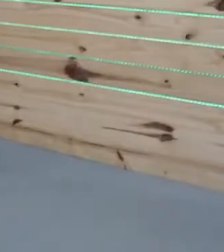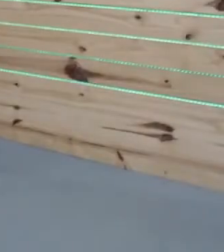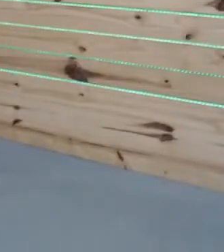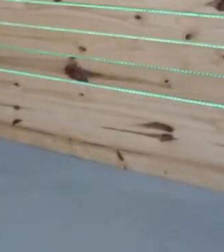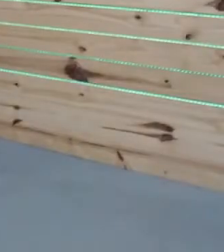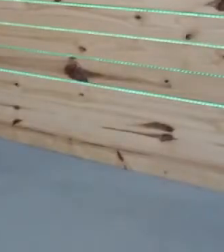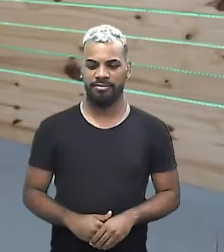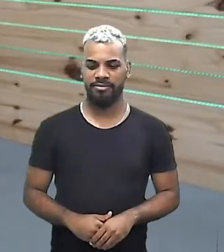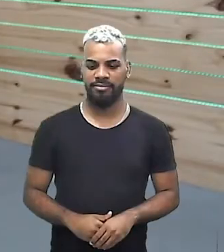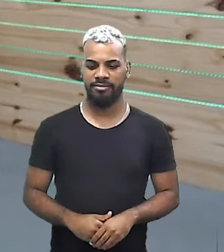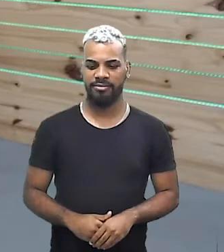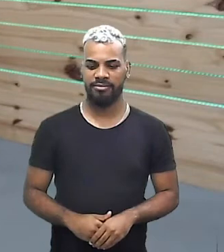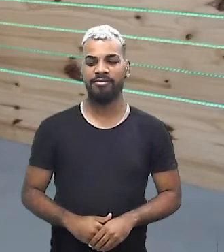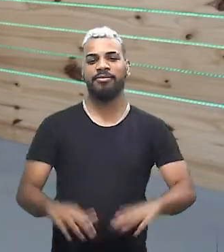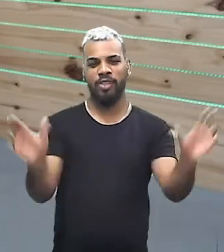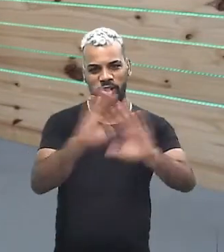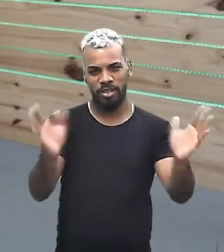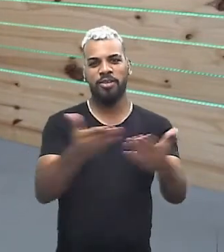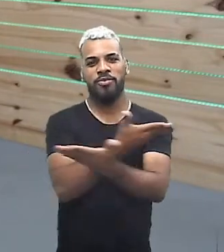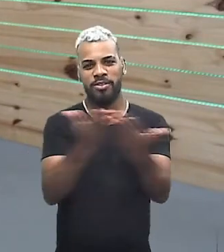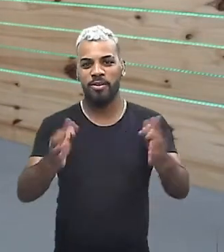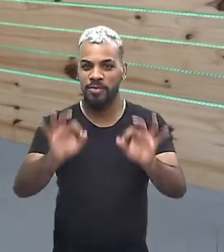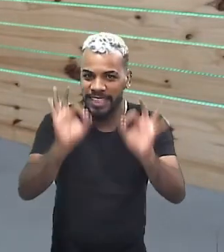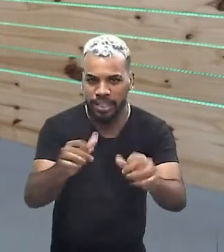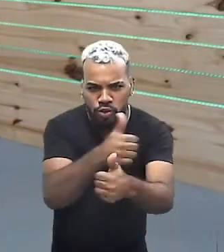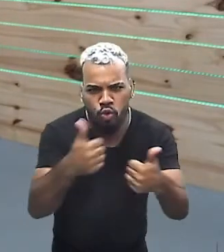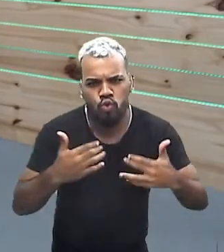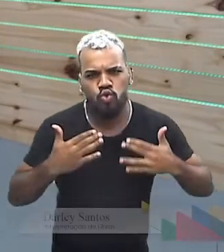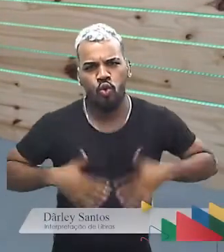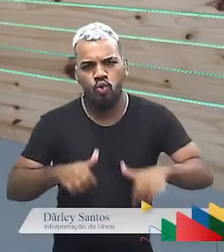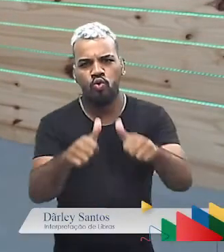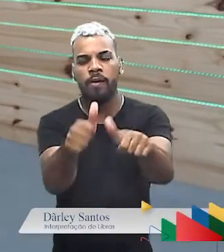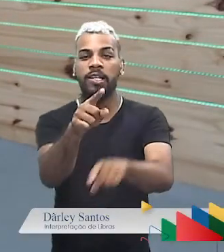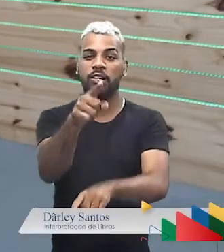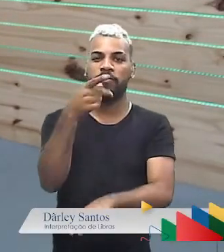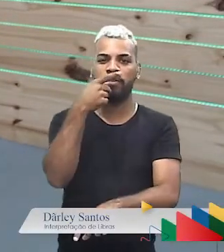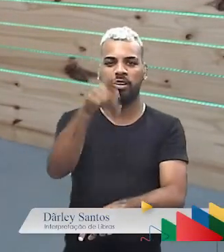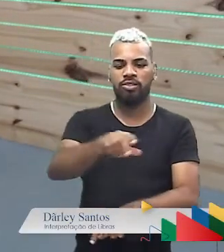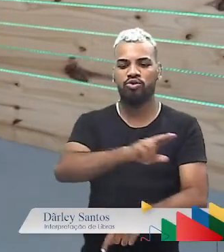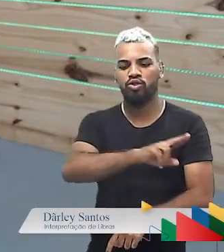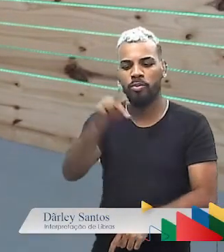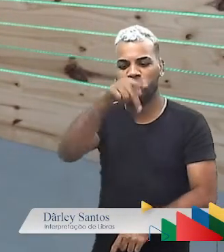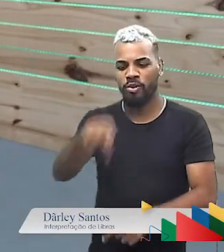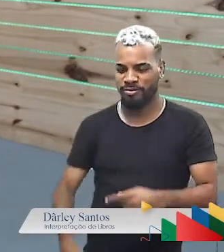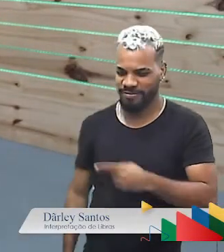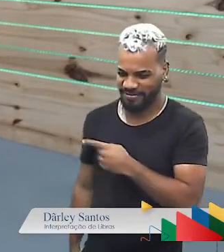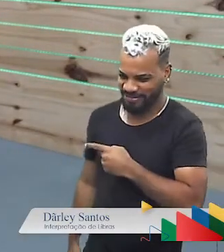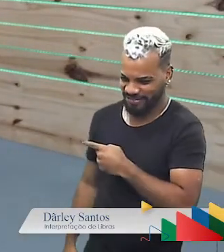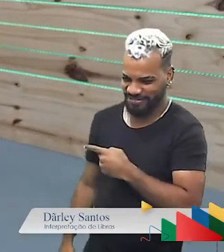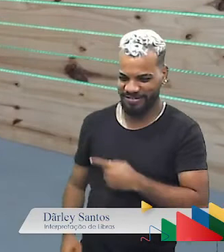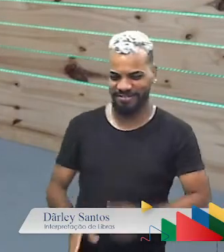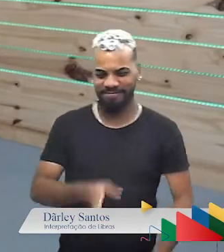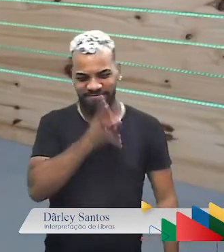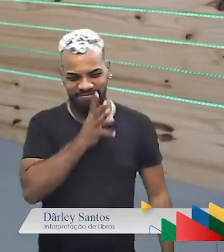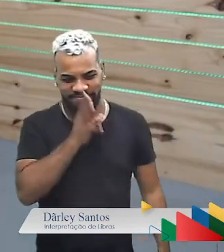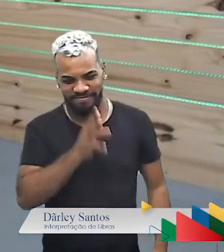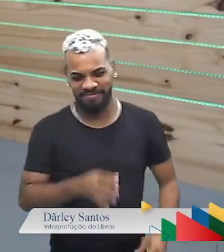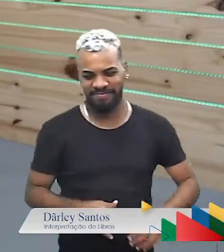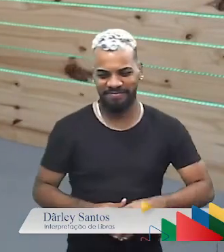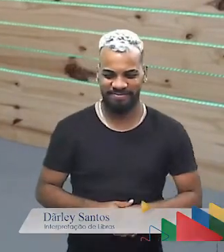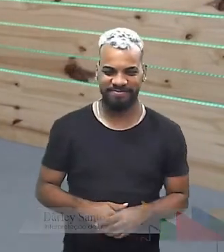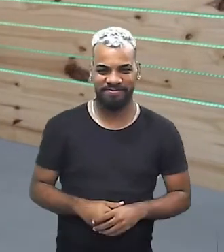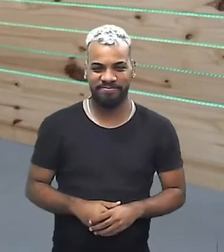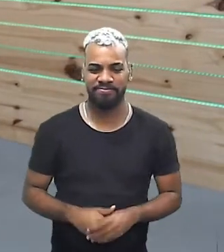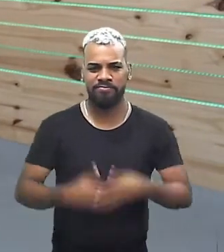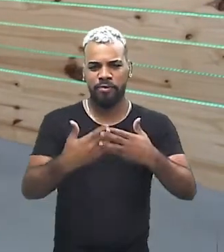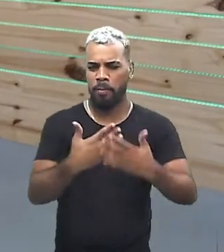fala pessoas e aí tudo certo tudo tranquilo aqui quem tá falando é o professor André e professor de biologia aqui do educapeier e é um